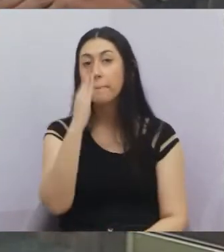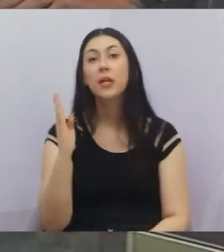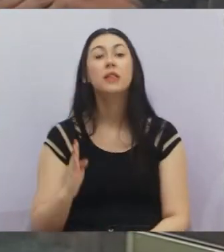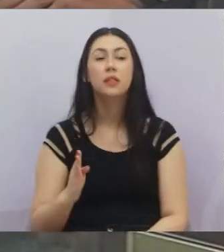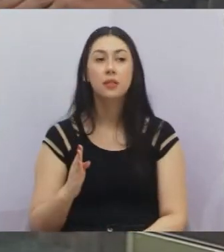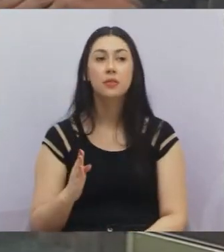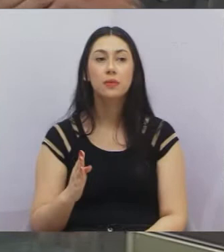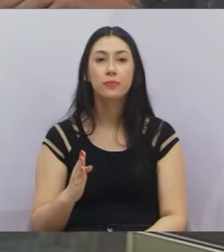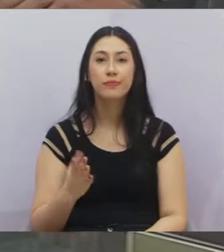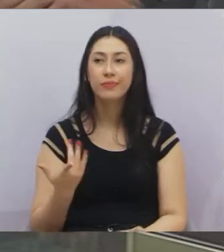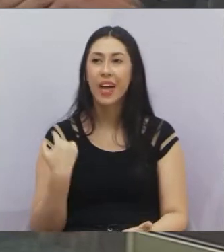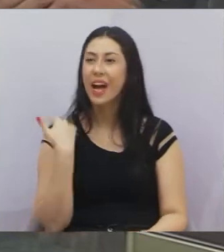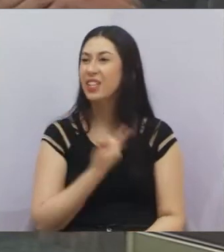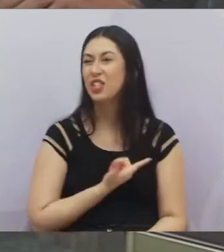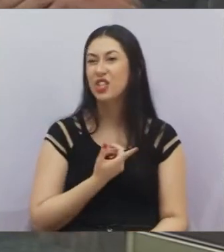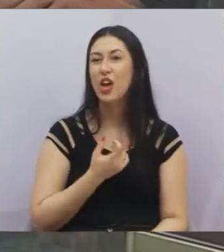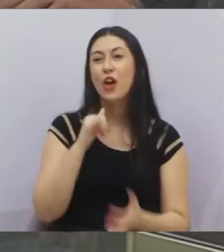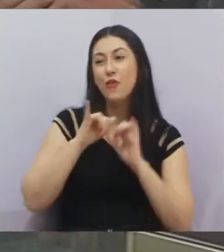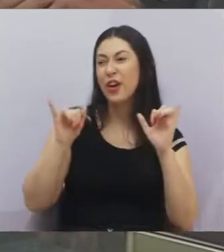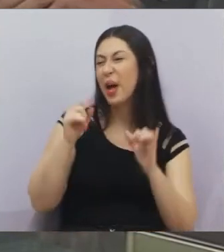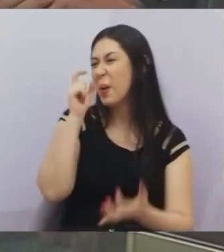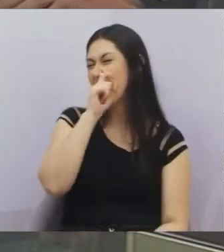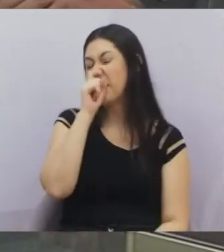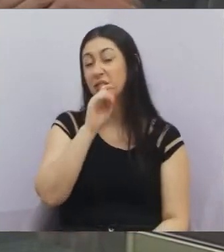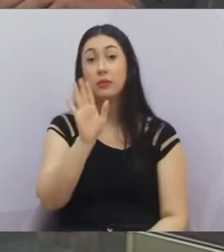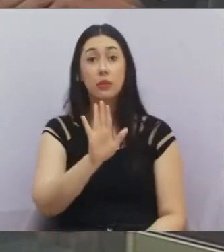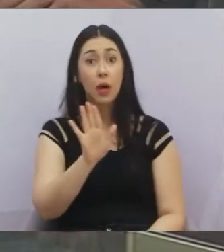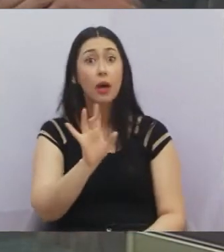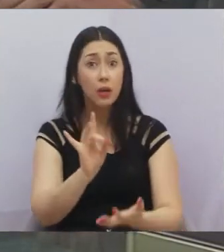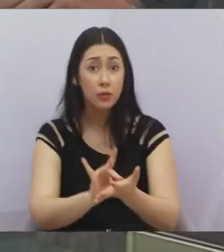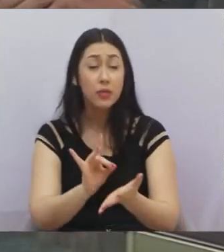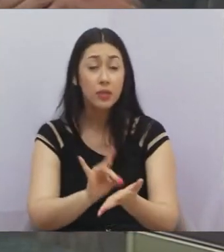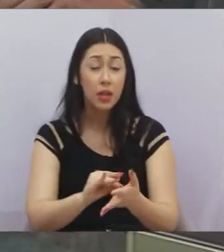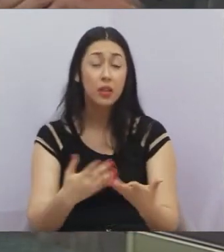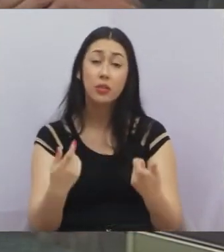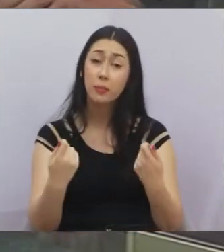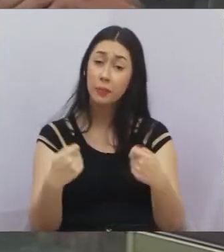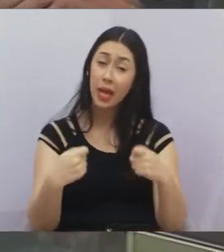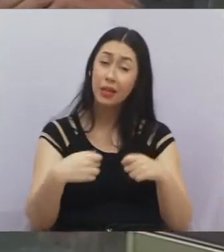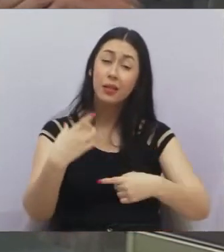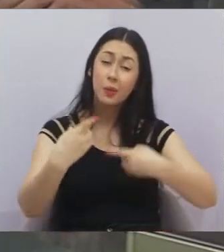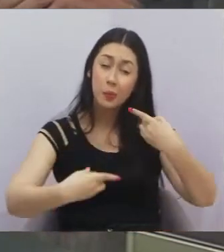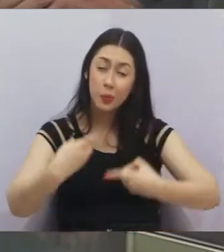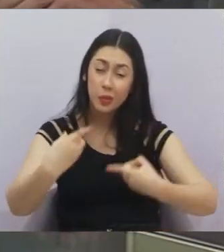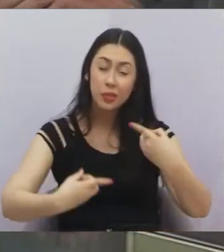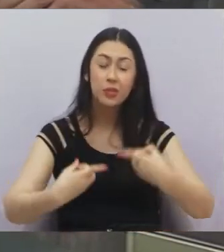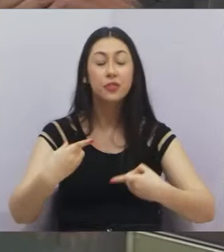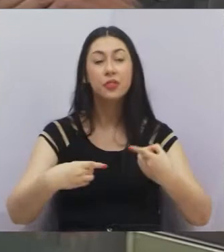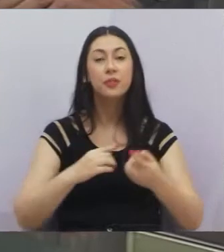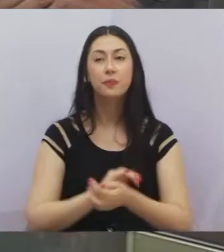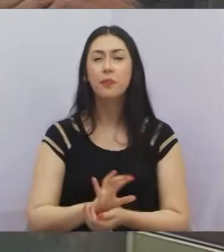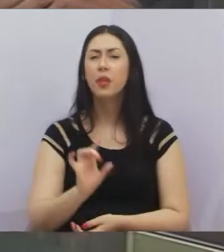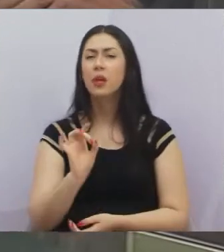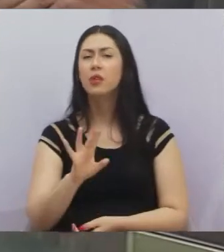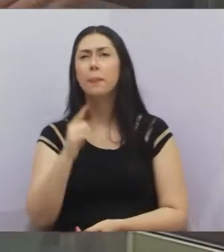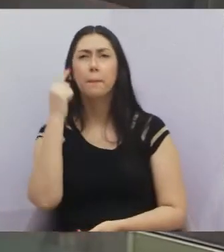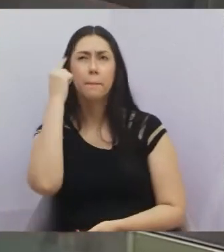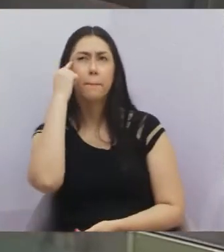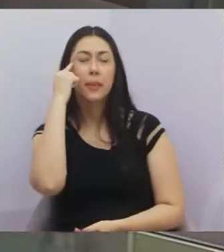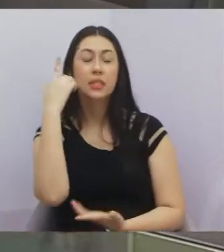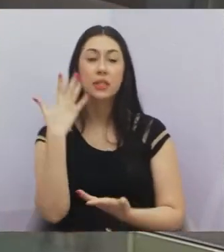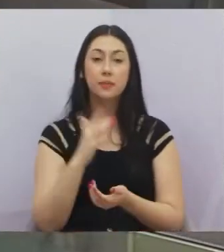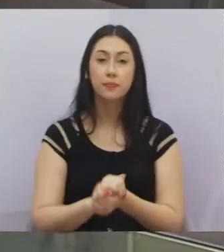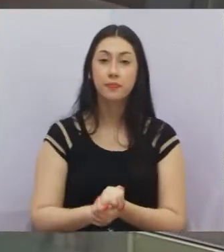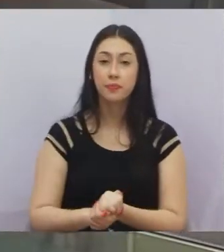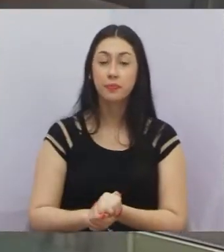é inquestionável e persiste com a fragilidade de políticas públicas. Só para a gente ter uma ideia, de acordo com